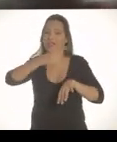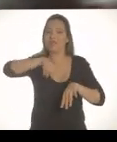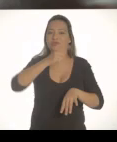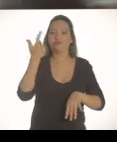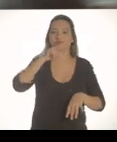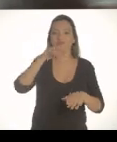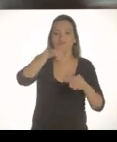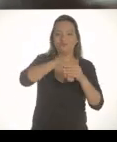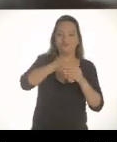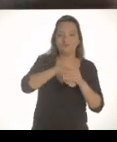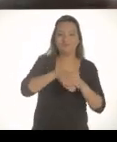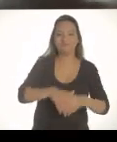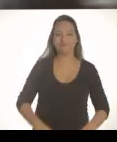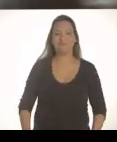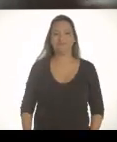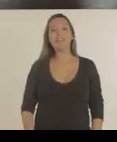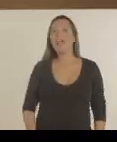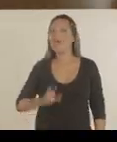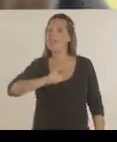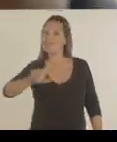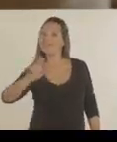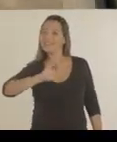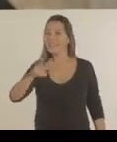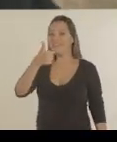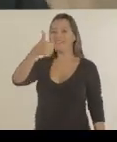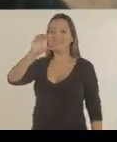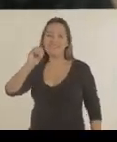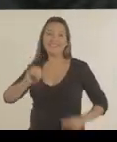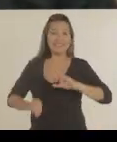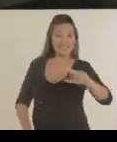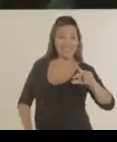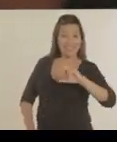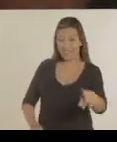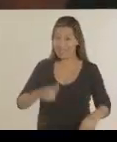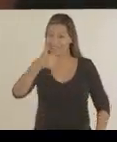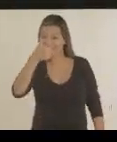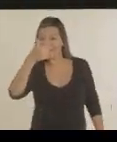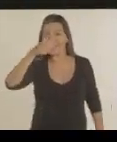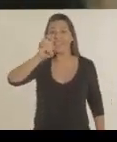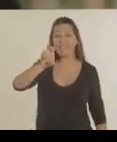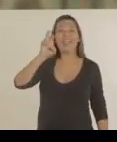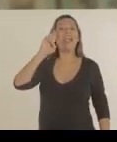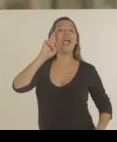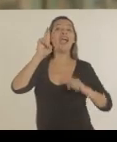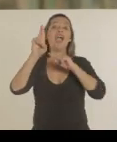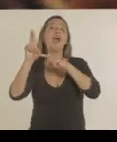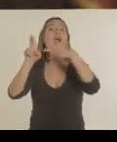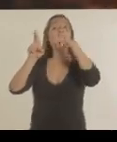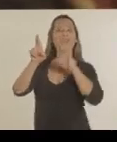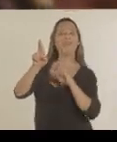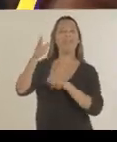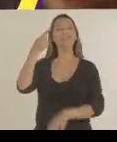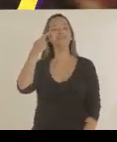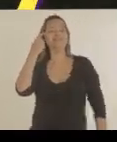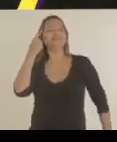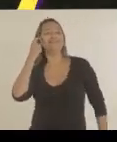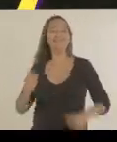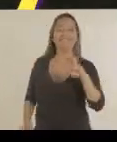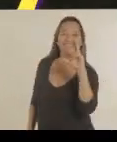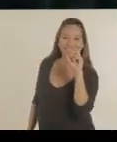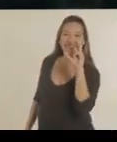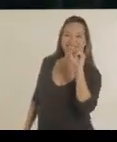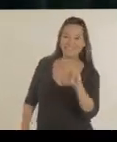nós somos, a gente vai ganhar essa eleição. Não é 10, não é 15, vou falar quem representa.